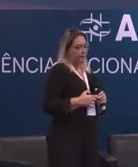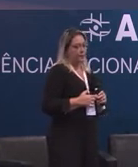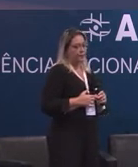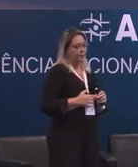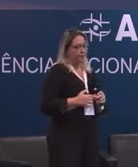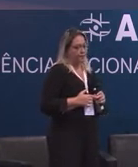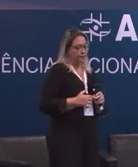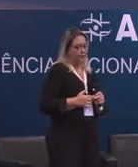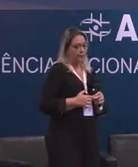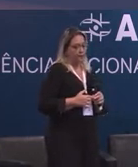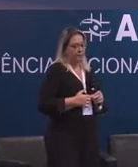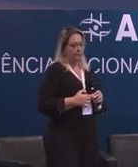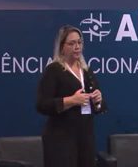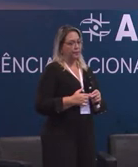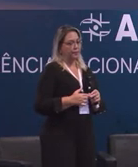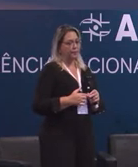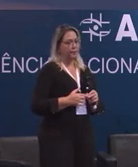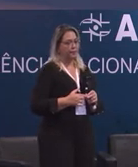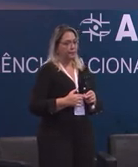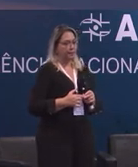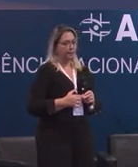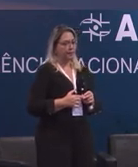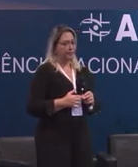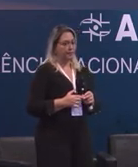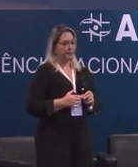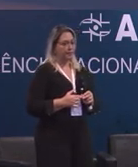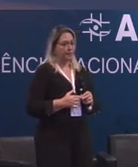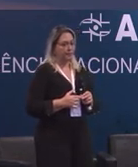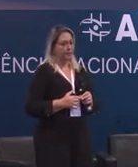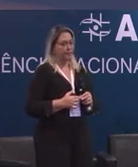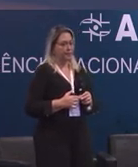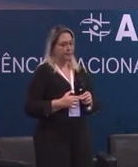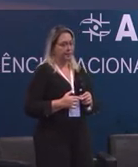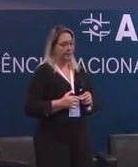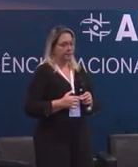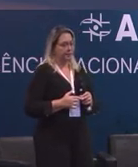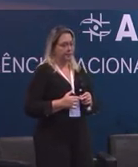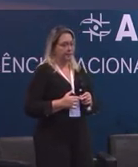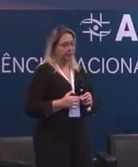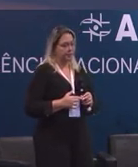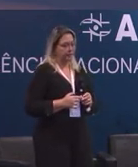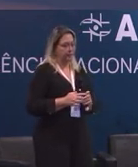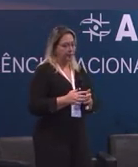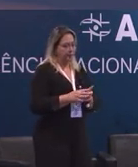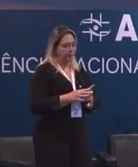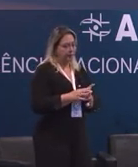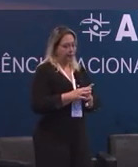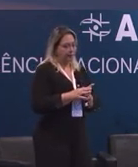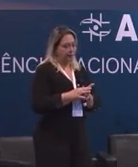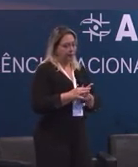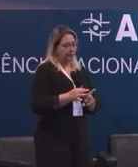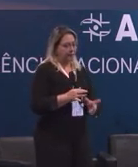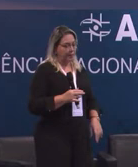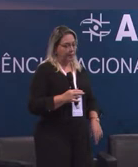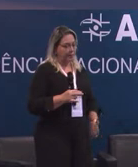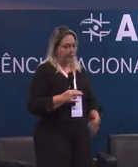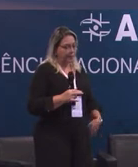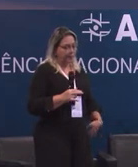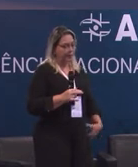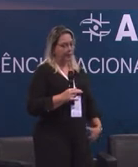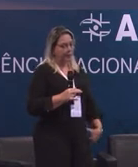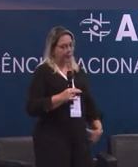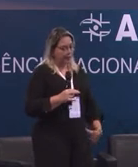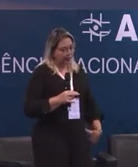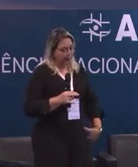cinco diretores dizem como é que é. Não. Para os cinco diretores aprovarem, houve muita conversa, muita